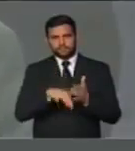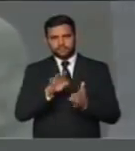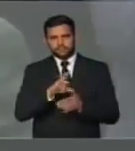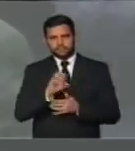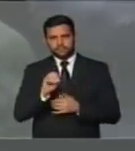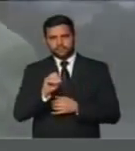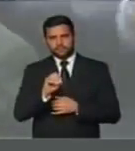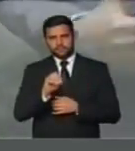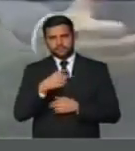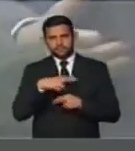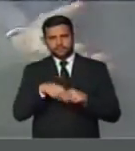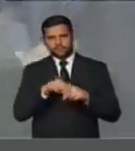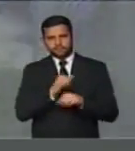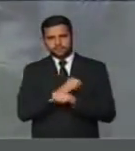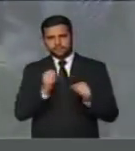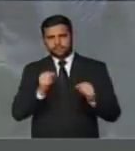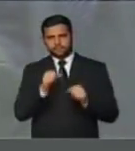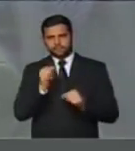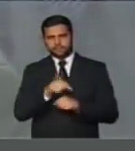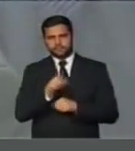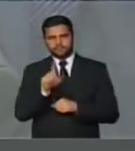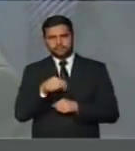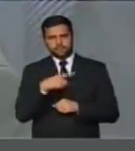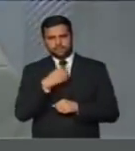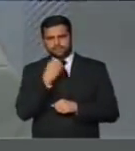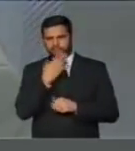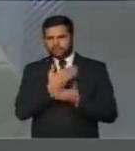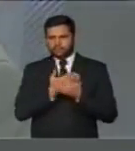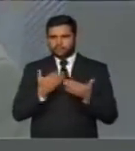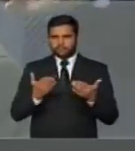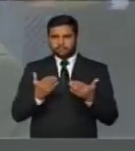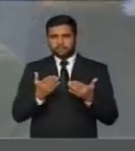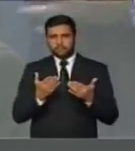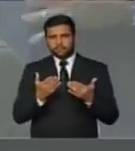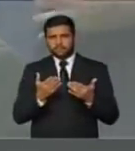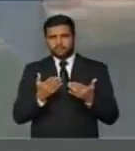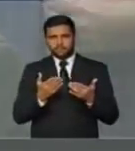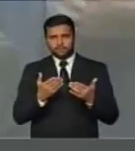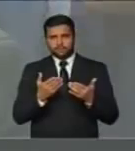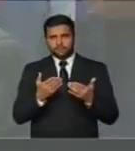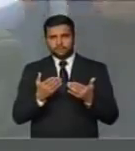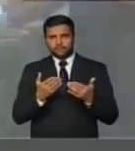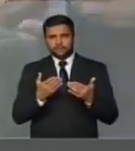tributos. Será possível que isso não é positivo? É